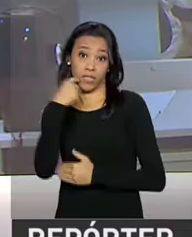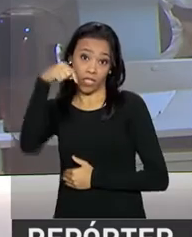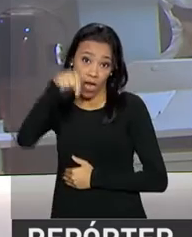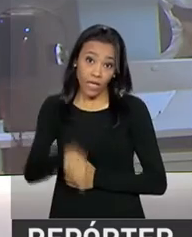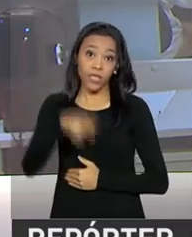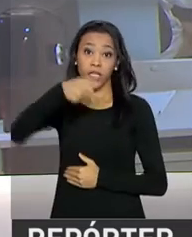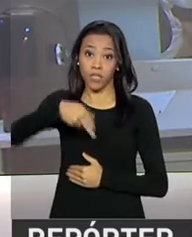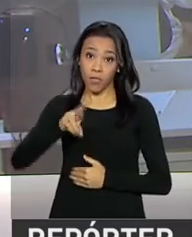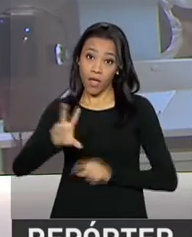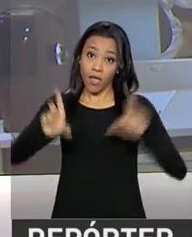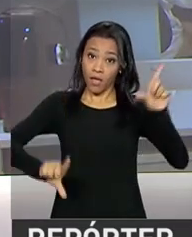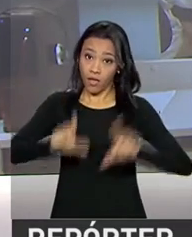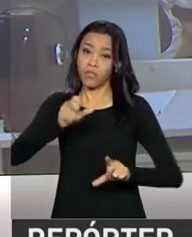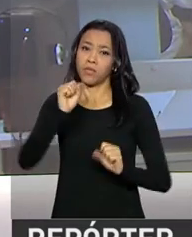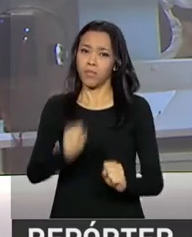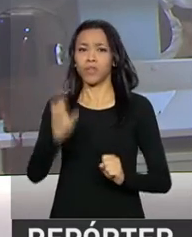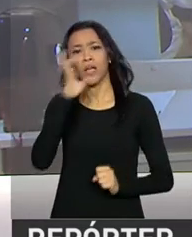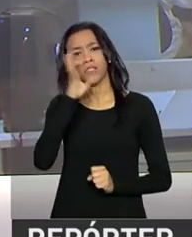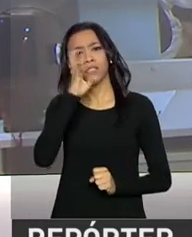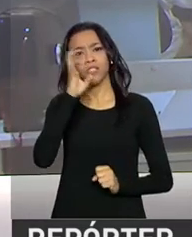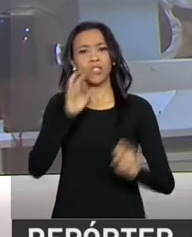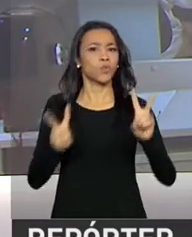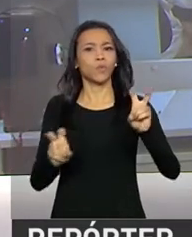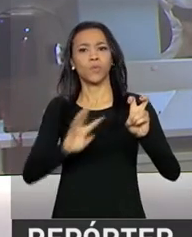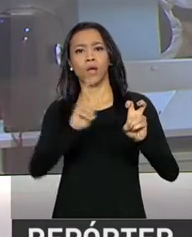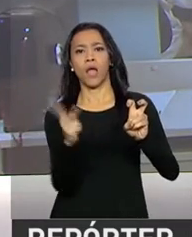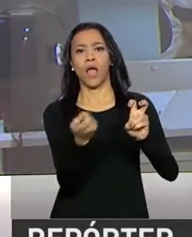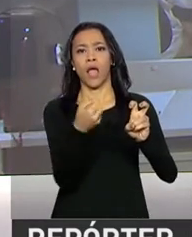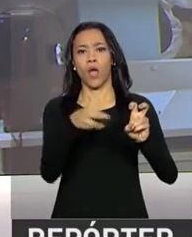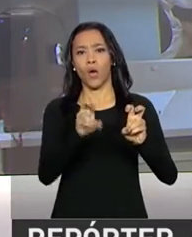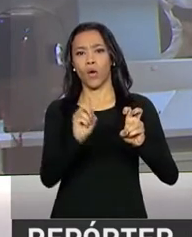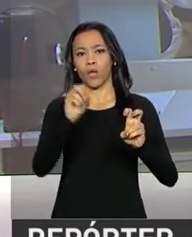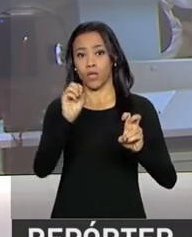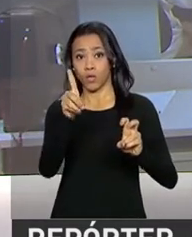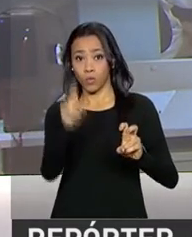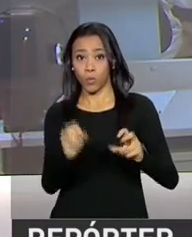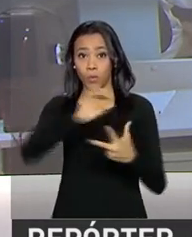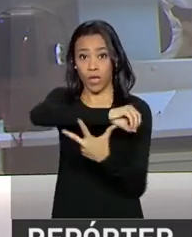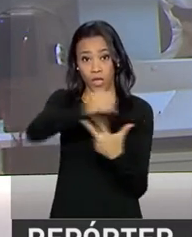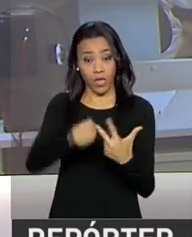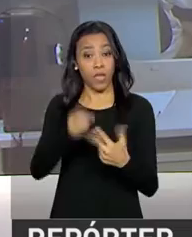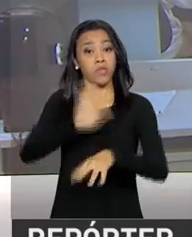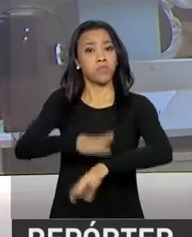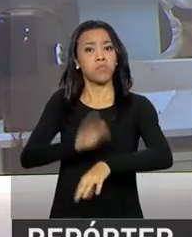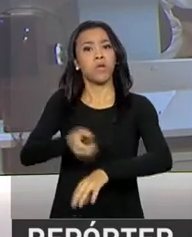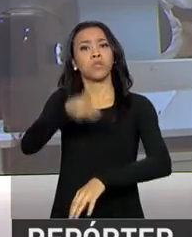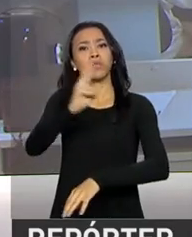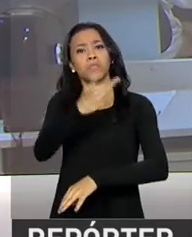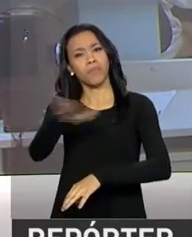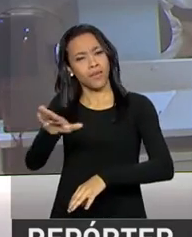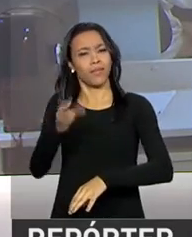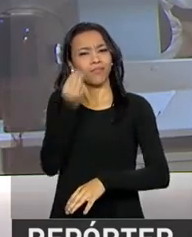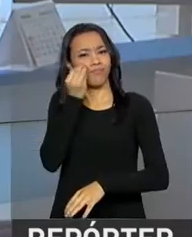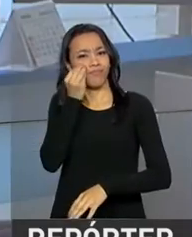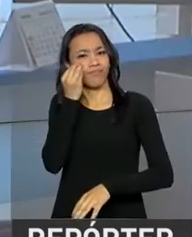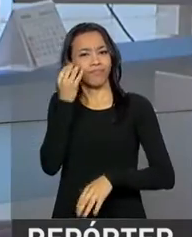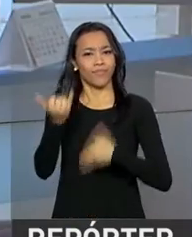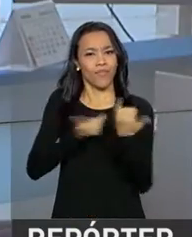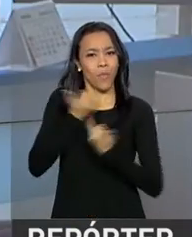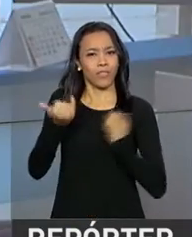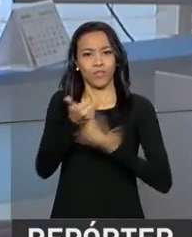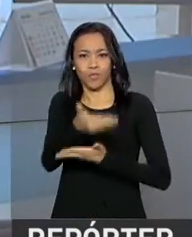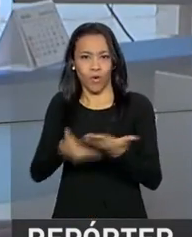você pode acompanhar o programa a hora do enem às duas e meia da tarde com todas as dicas para as provas não perca